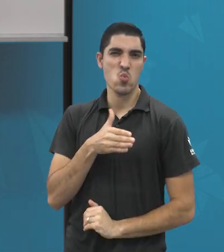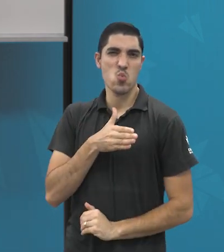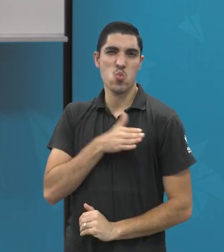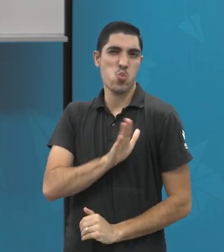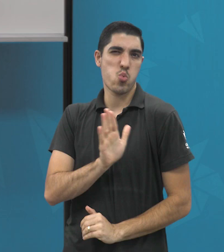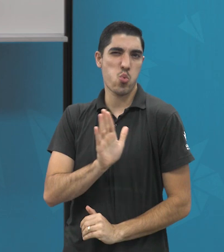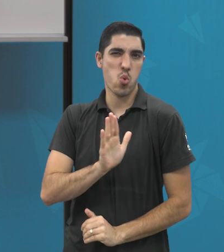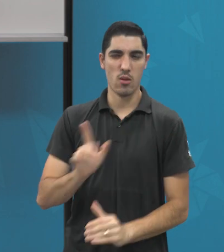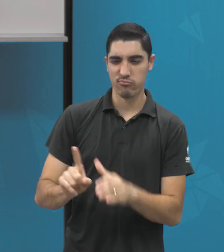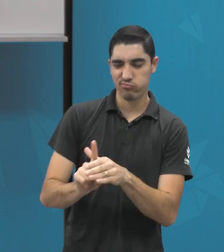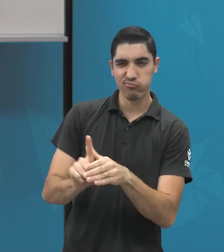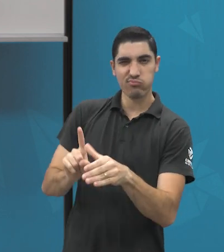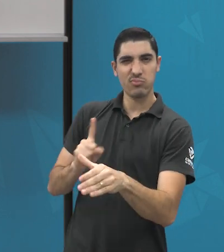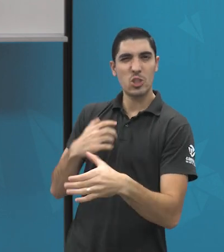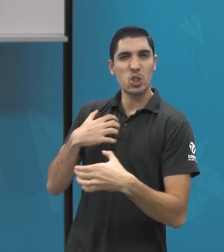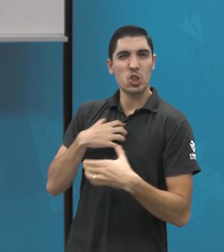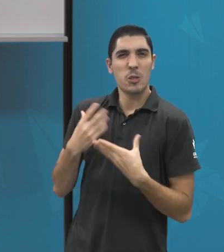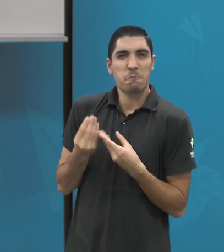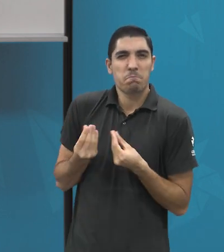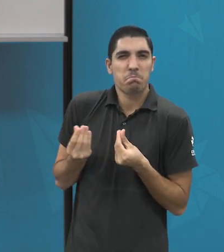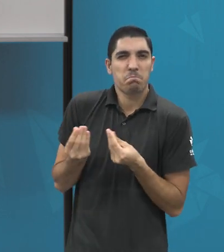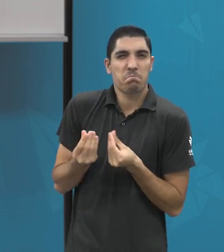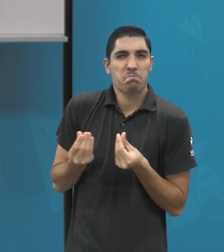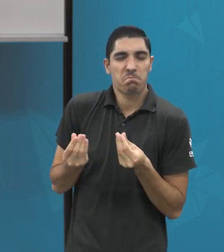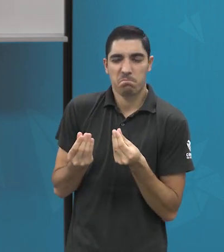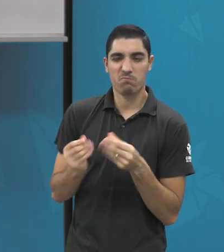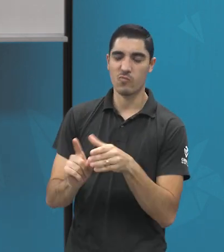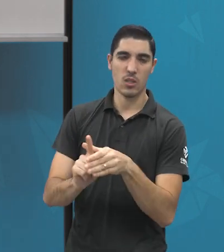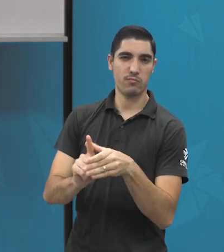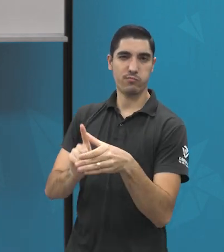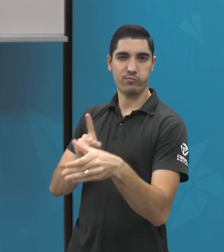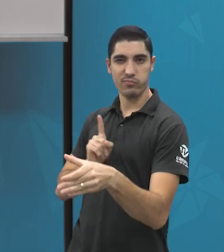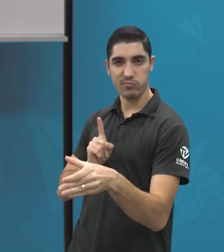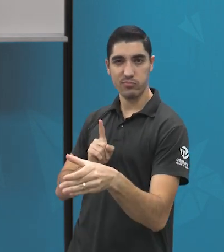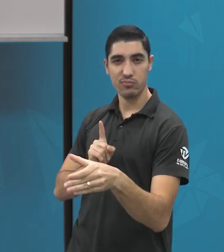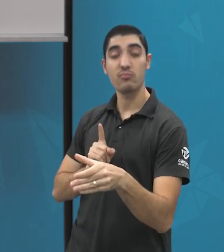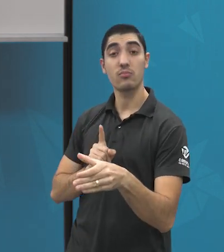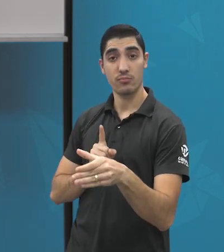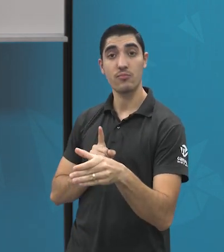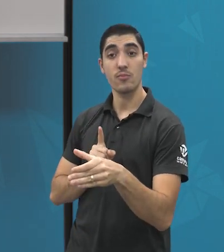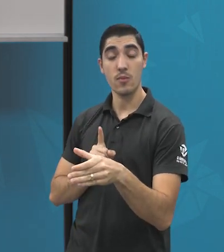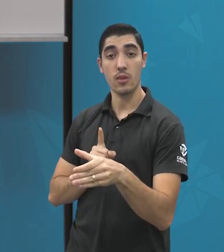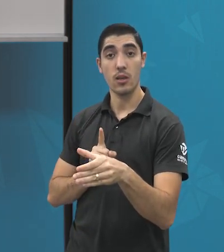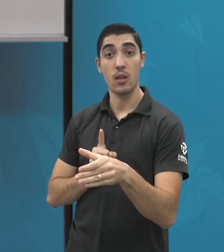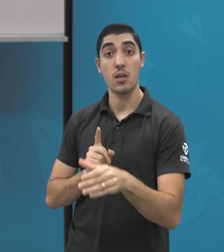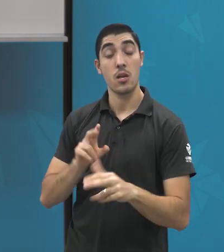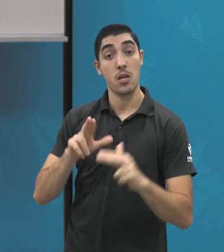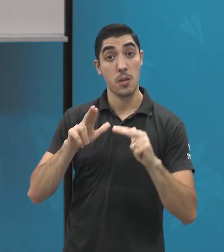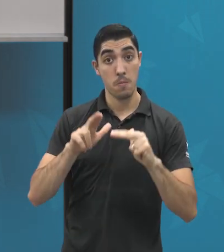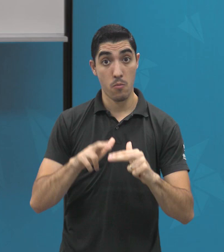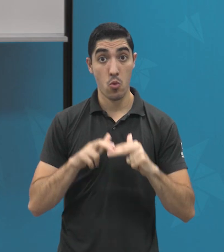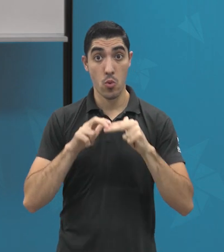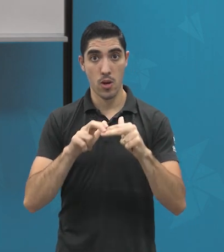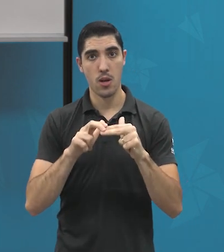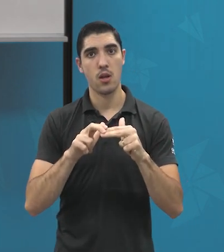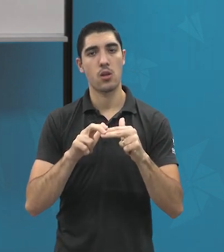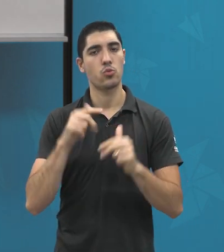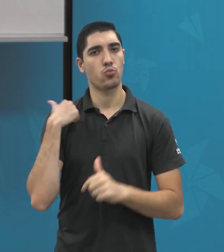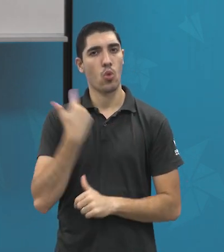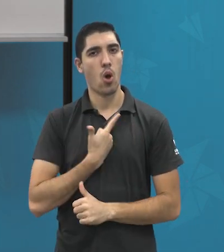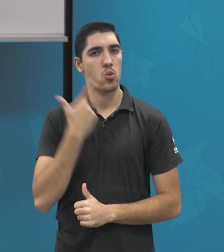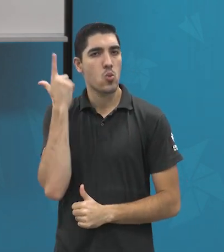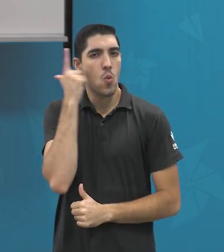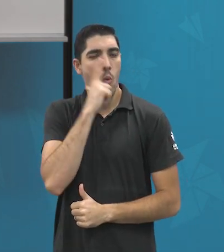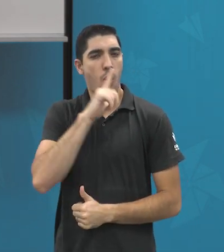certo mal-estar, por assim dizer, de uma tal forma que essa concepção de